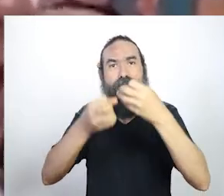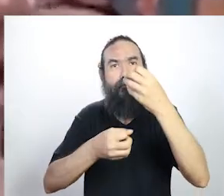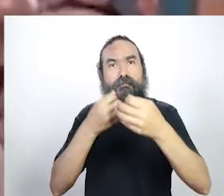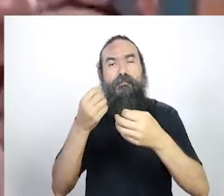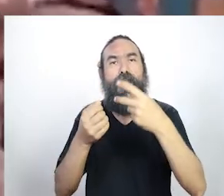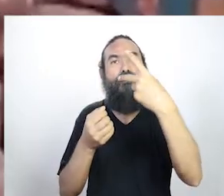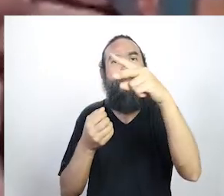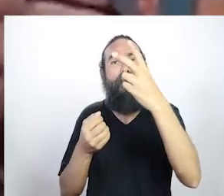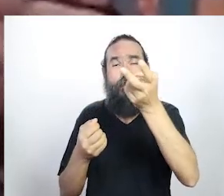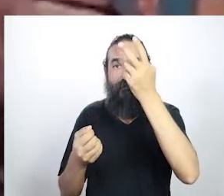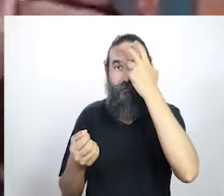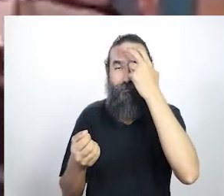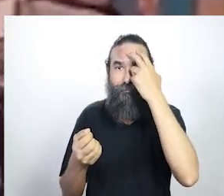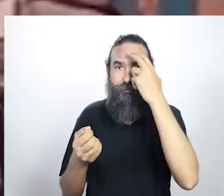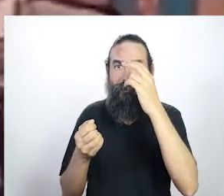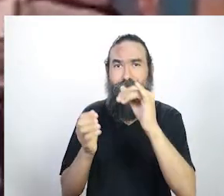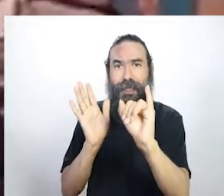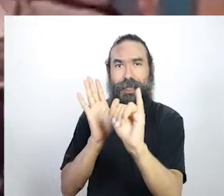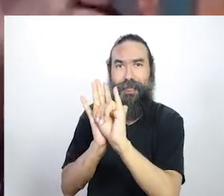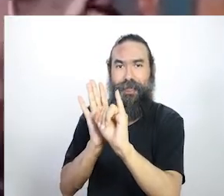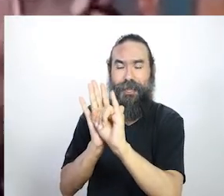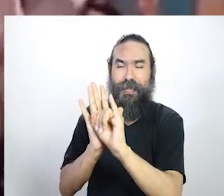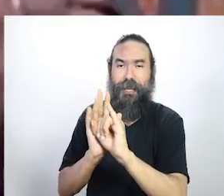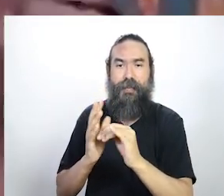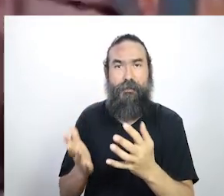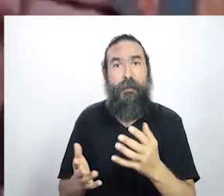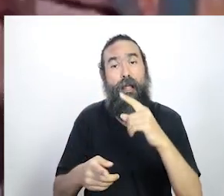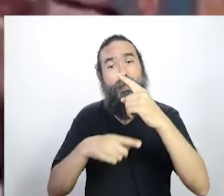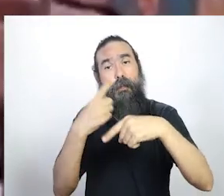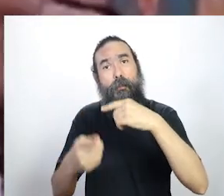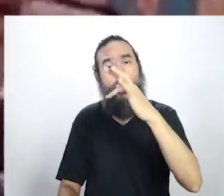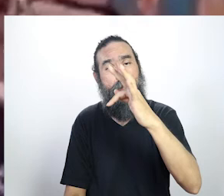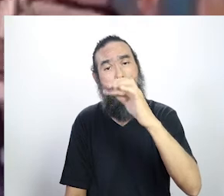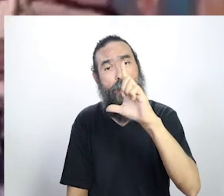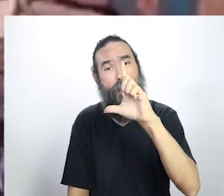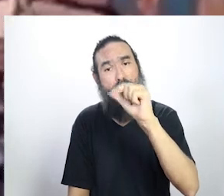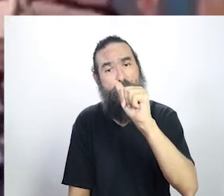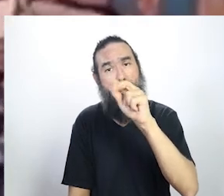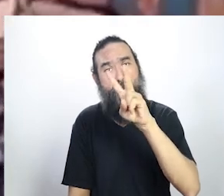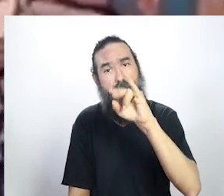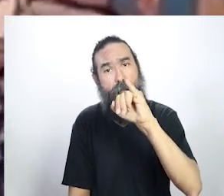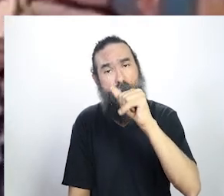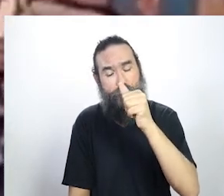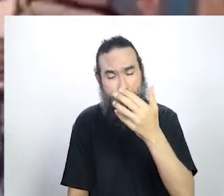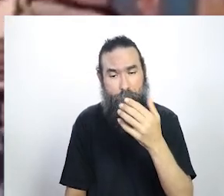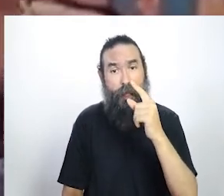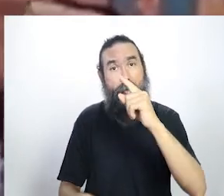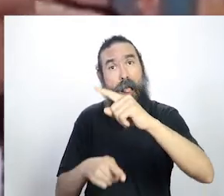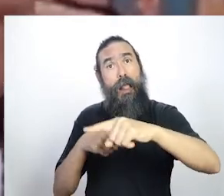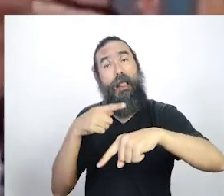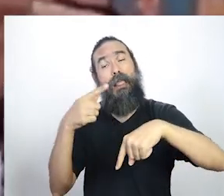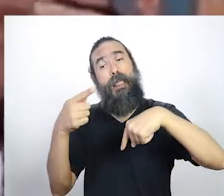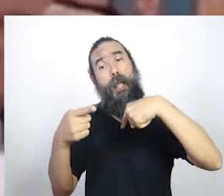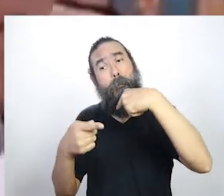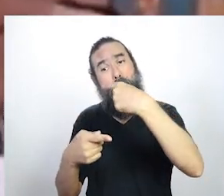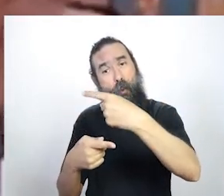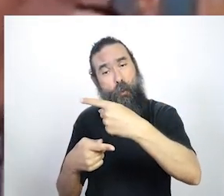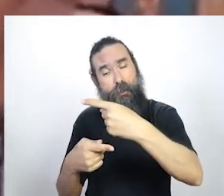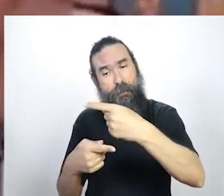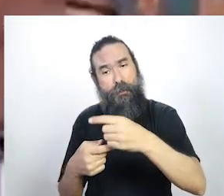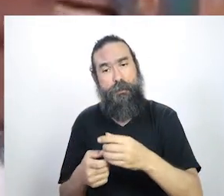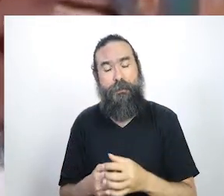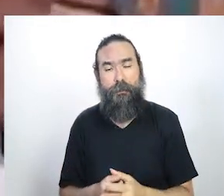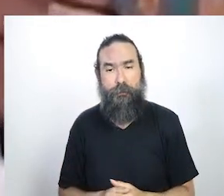trazer para a gente. Depois a Flávia e depois a peraí,